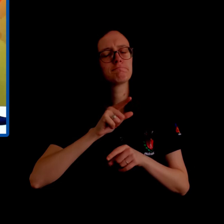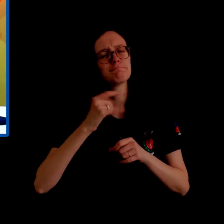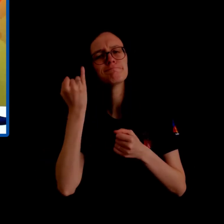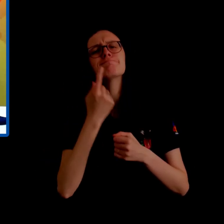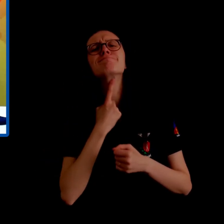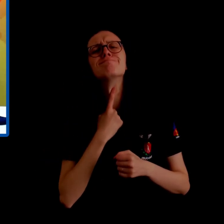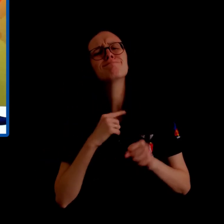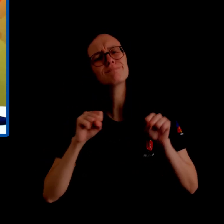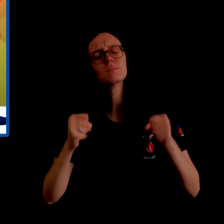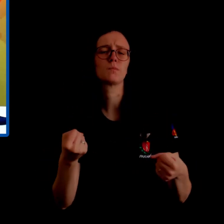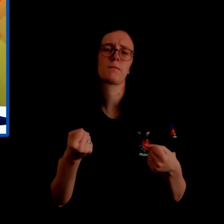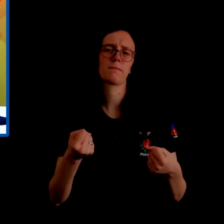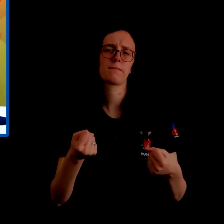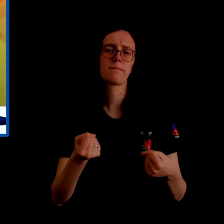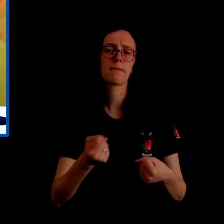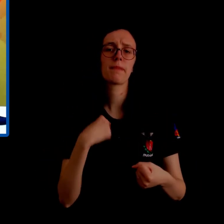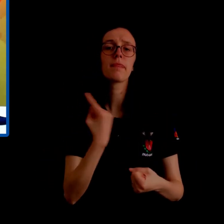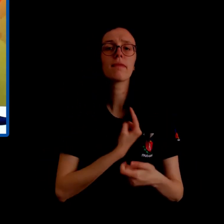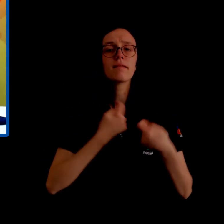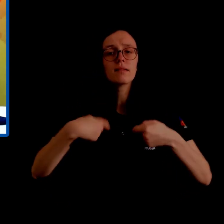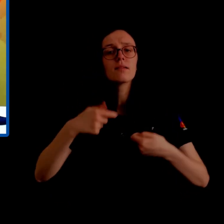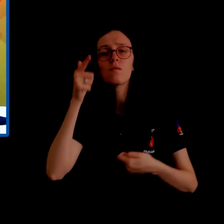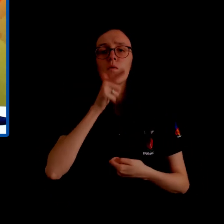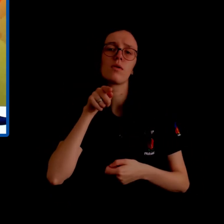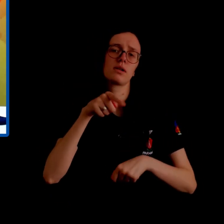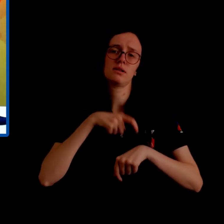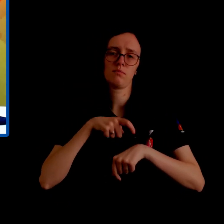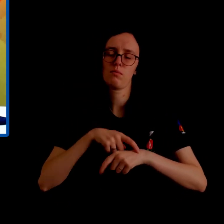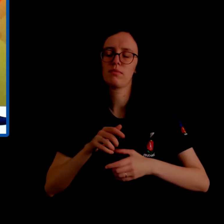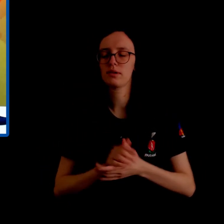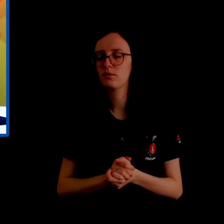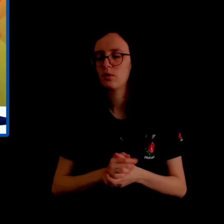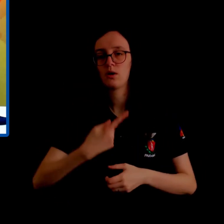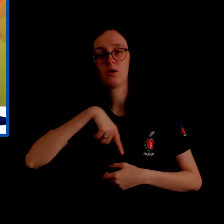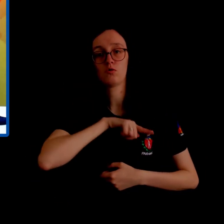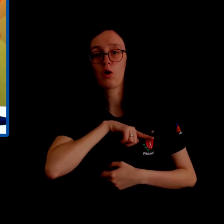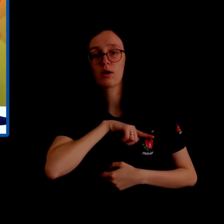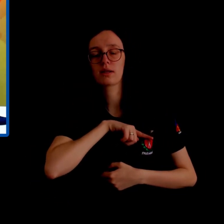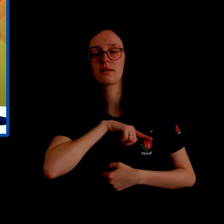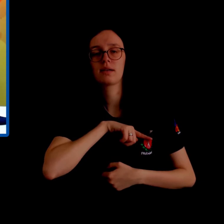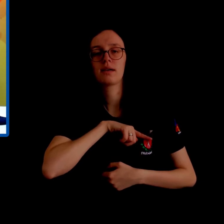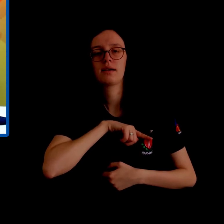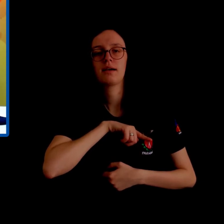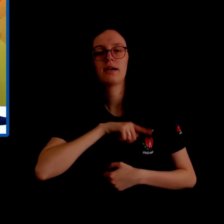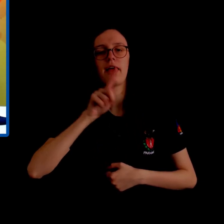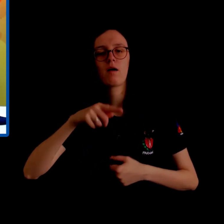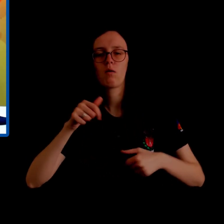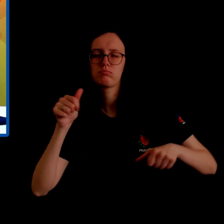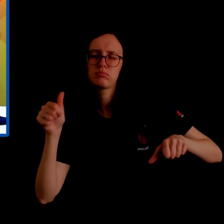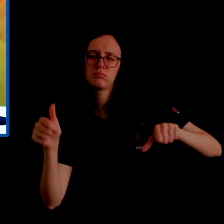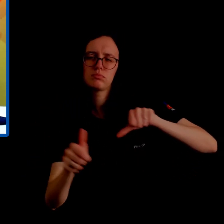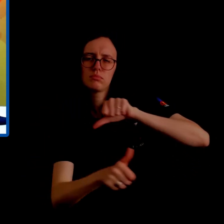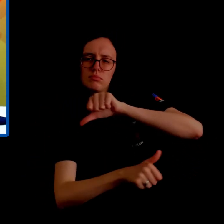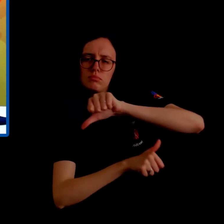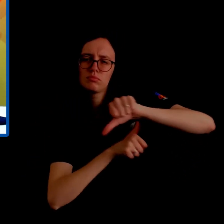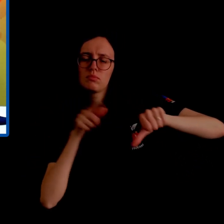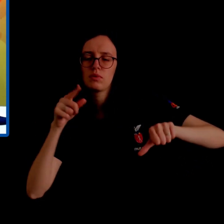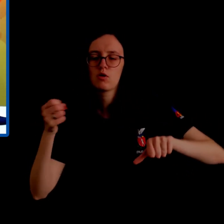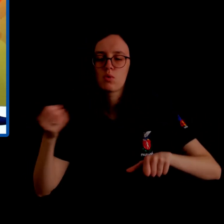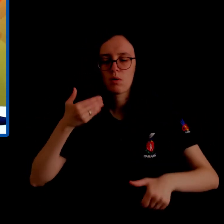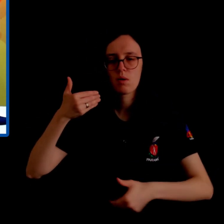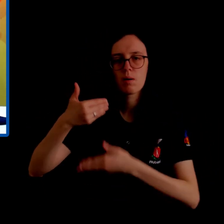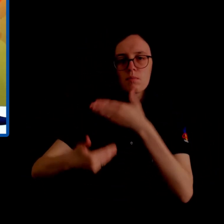está estabelecido, a gente precisa dar conta desse momento, tá? Nós estamos reinventando um novo processo